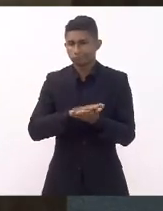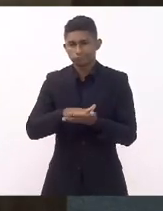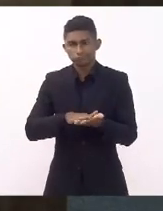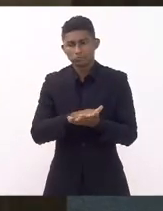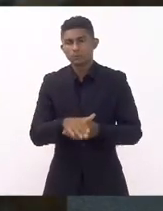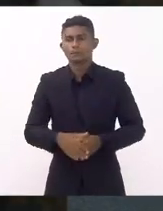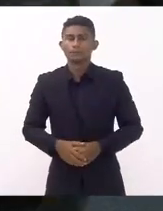a questão